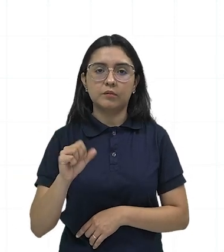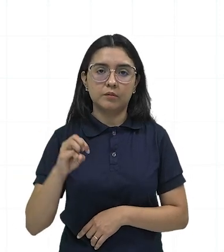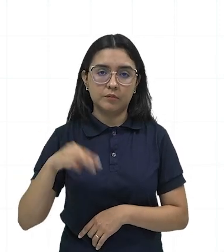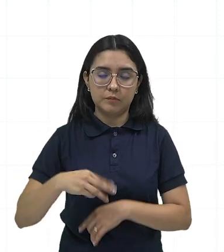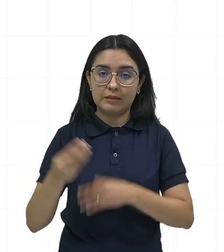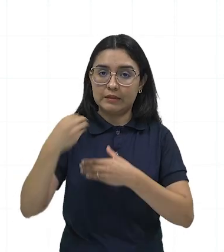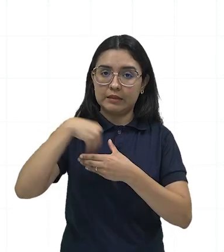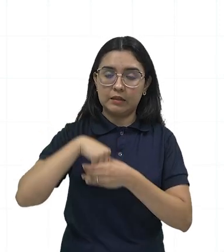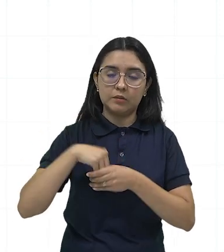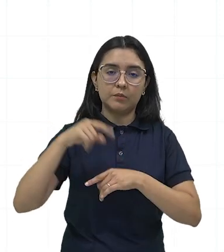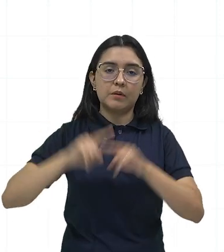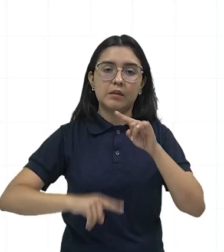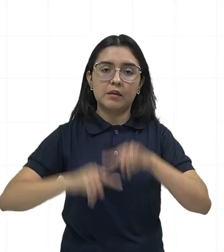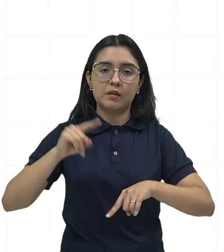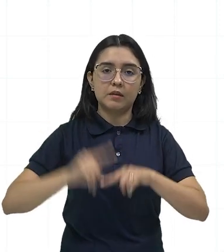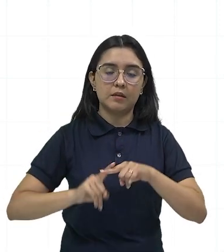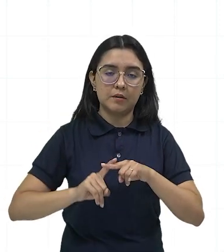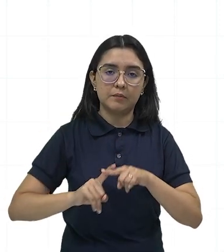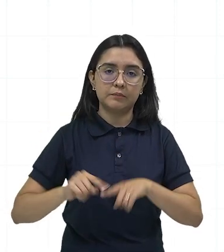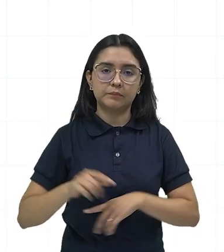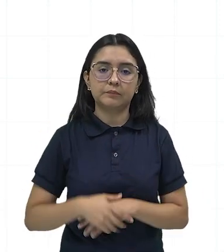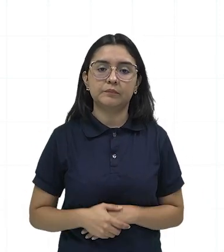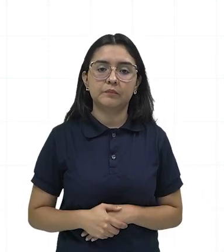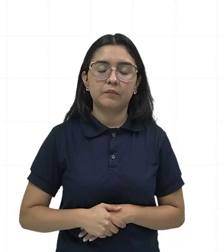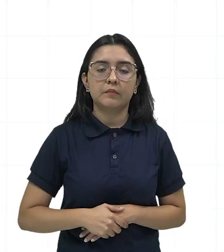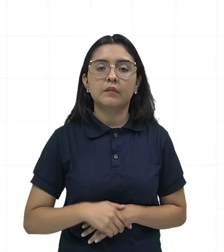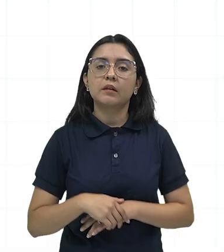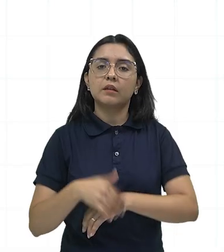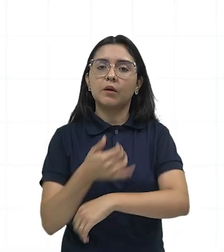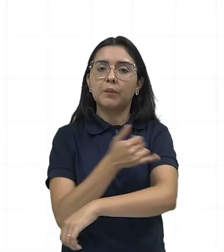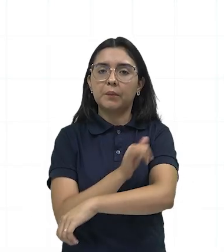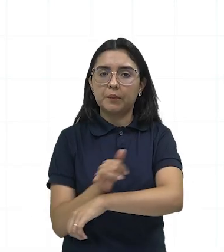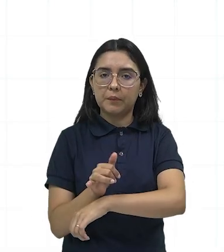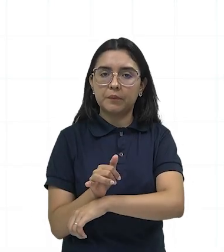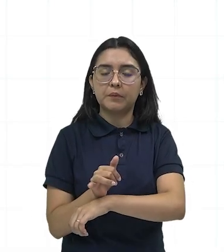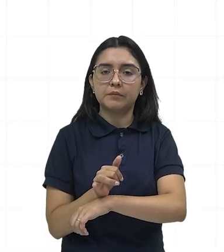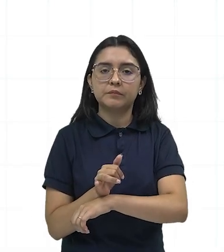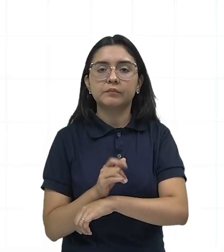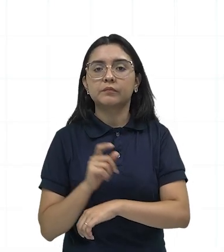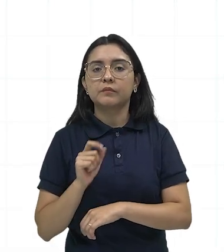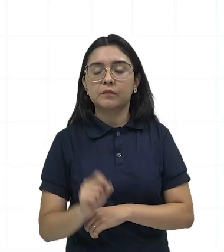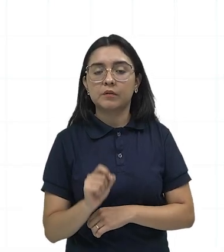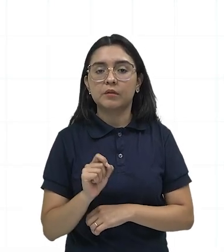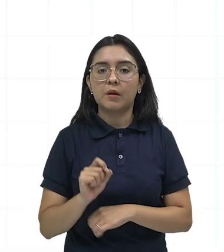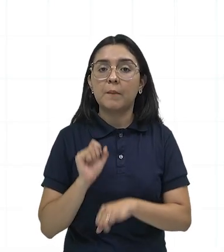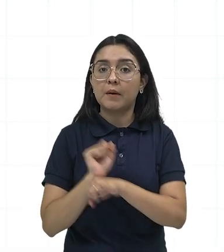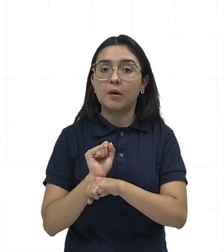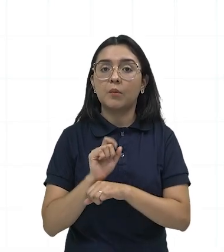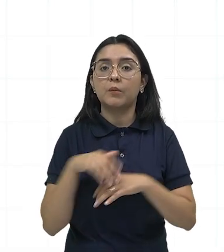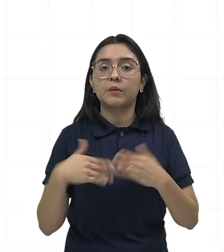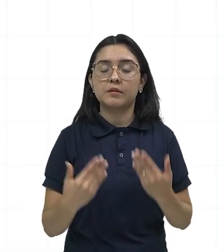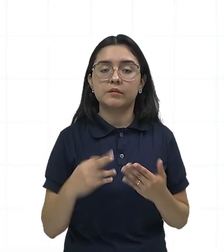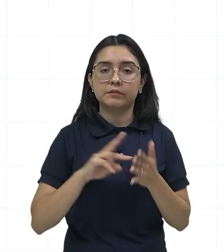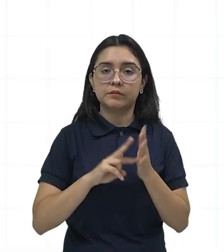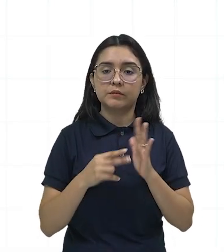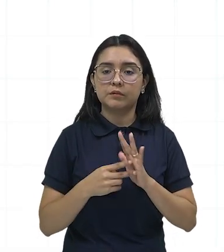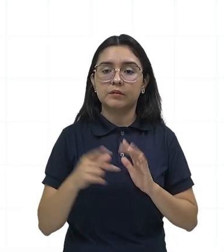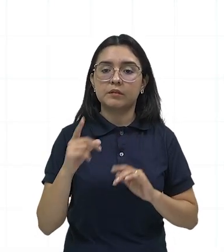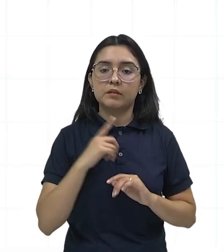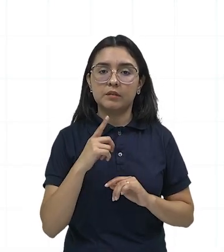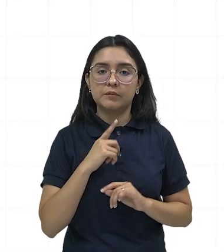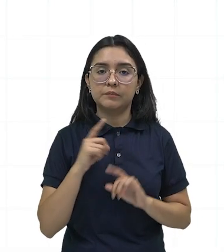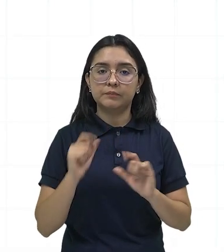interior, né? Então, quando essas cargas elétricas são aprisionadas, isso quer dizer que